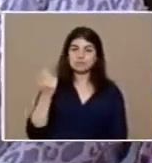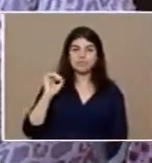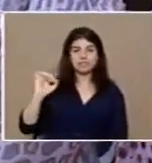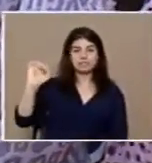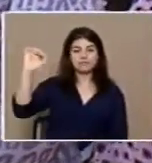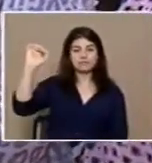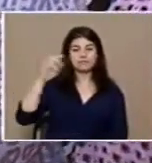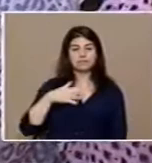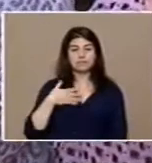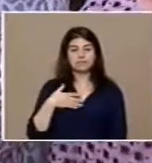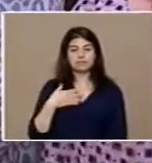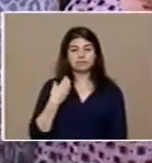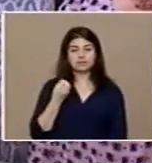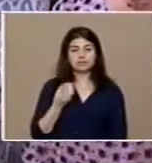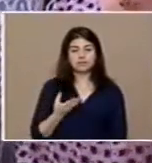o